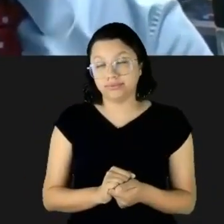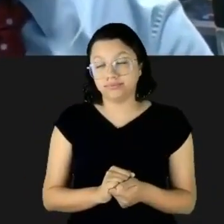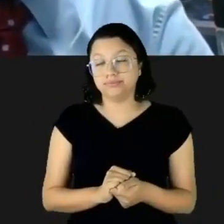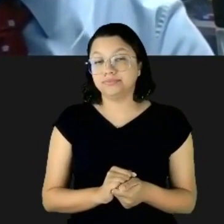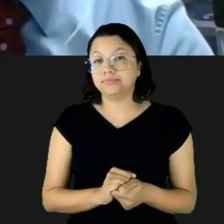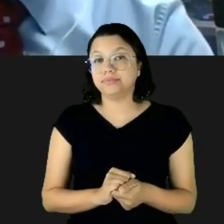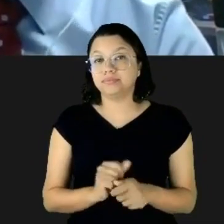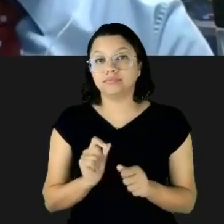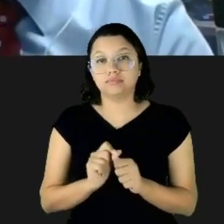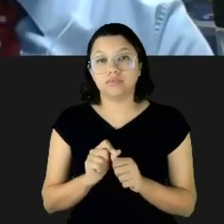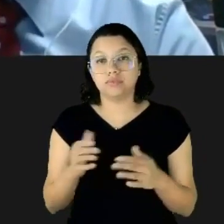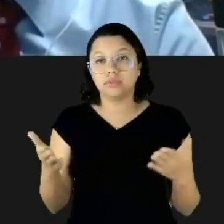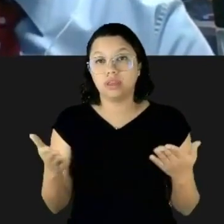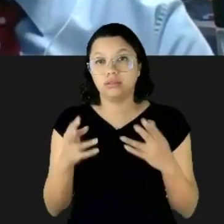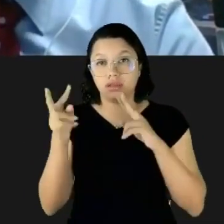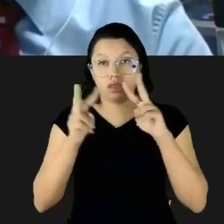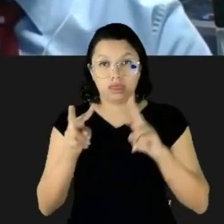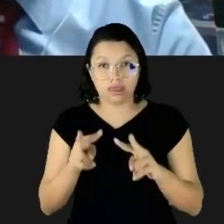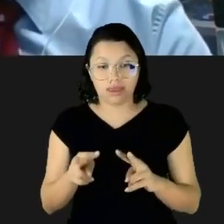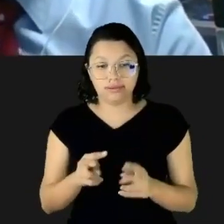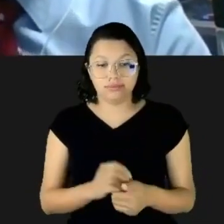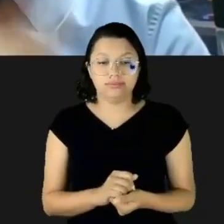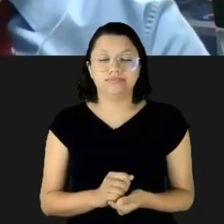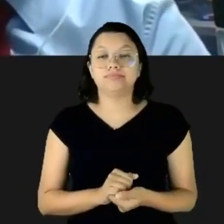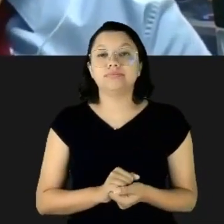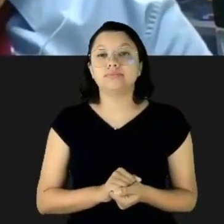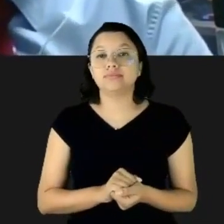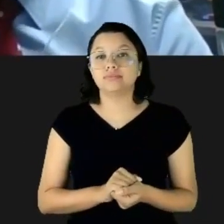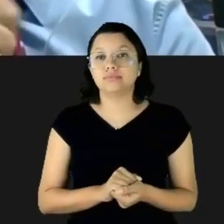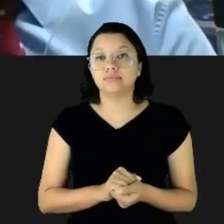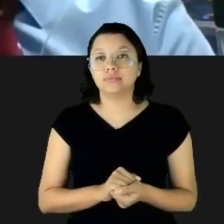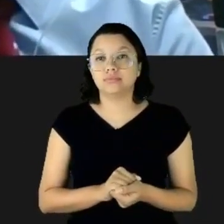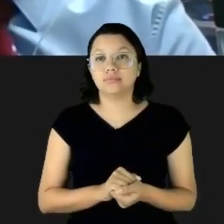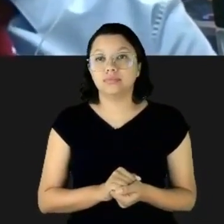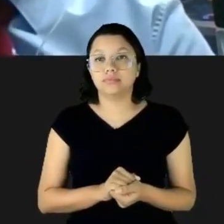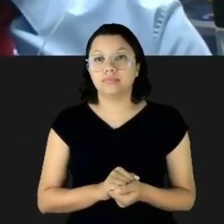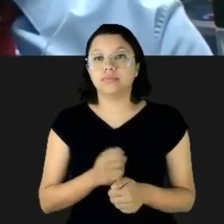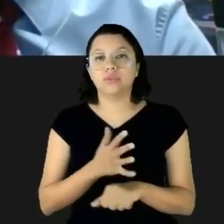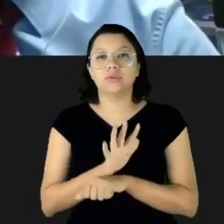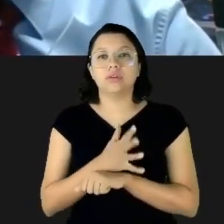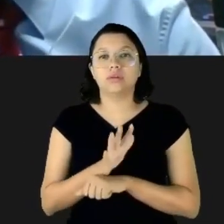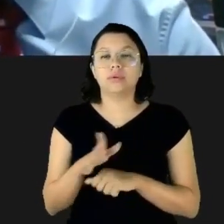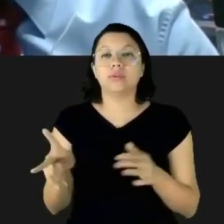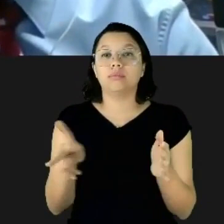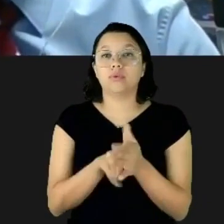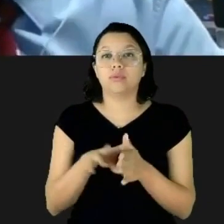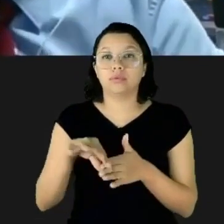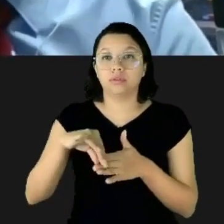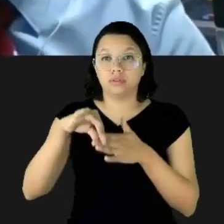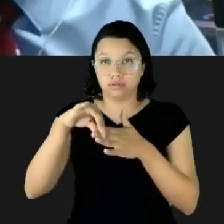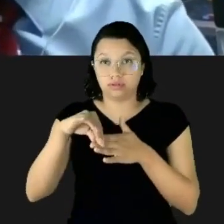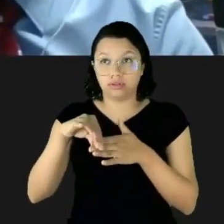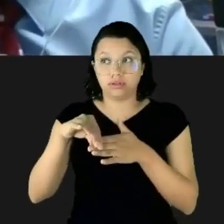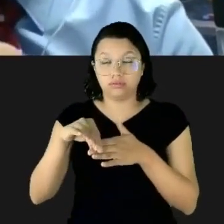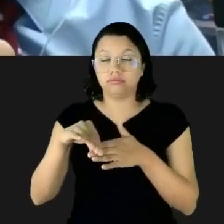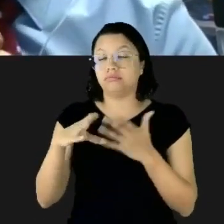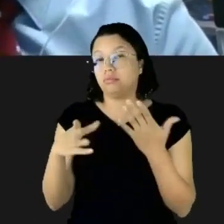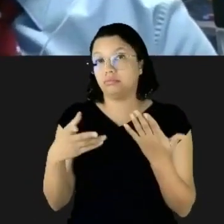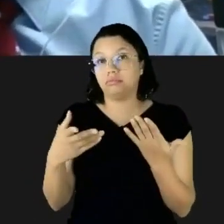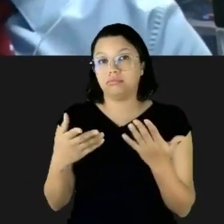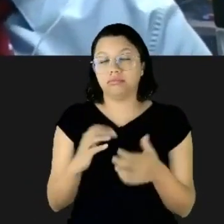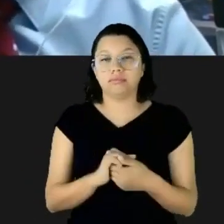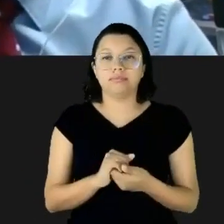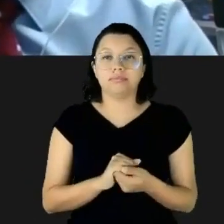análise. essa análise. O treinamento próprio da liderança é inerente, se você,